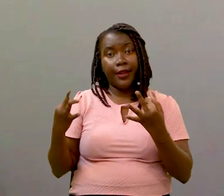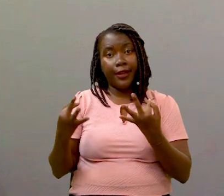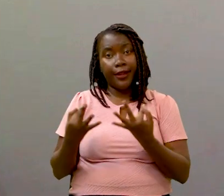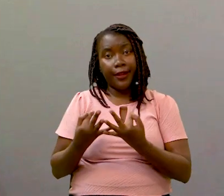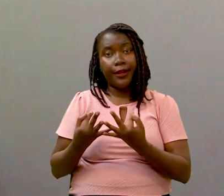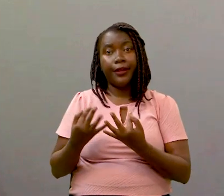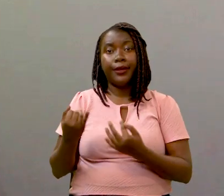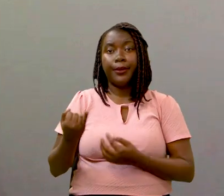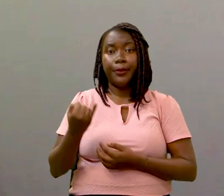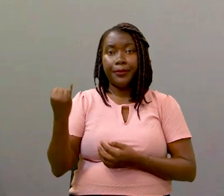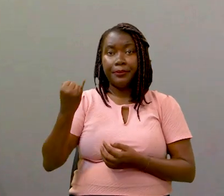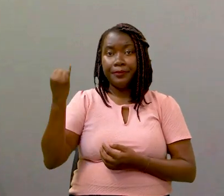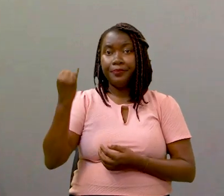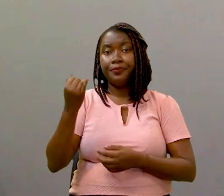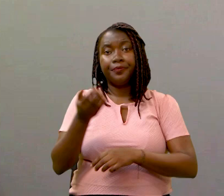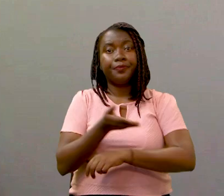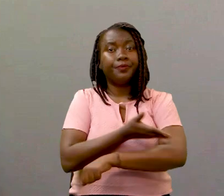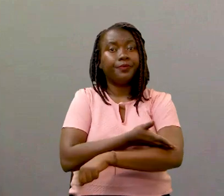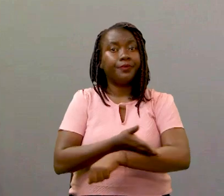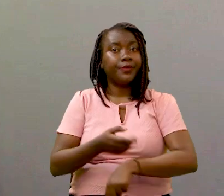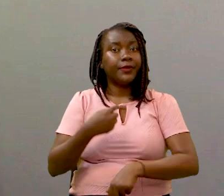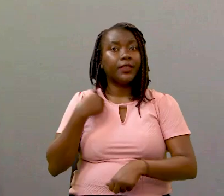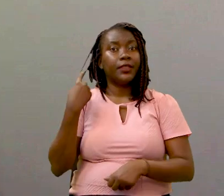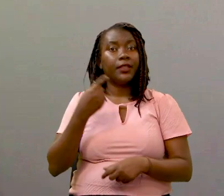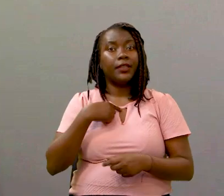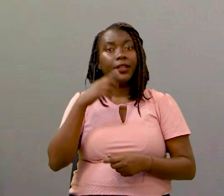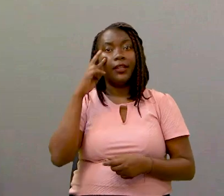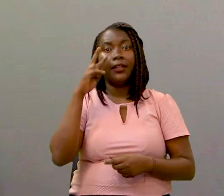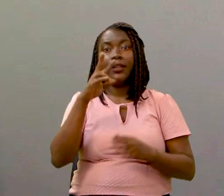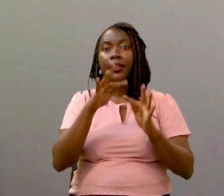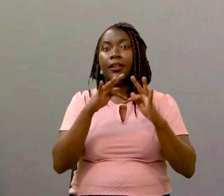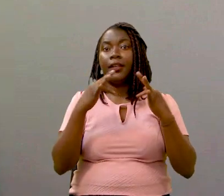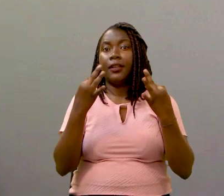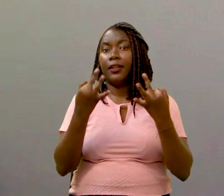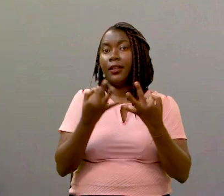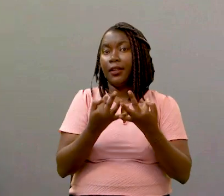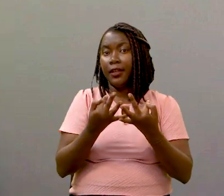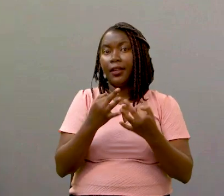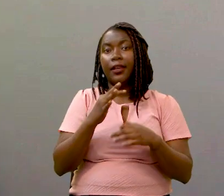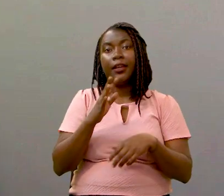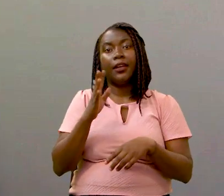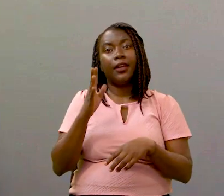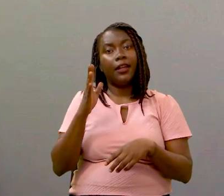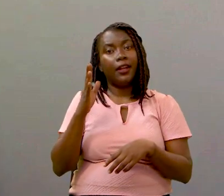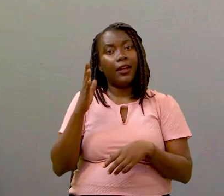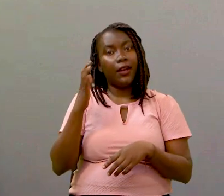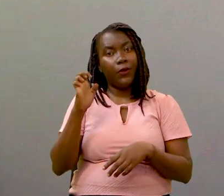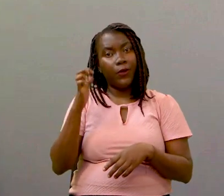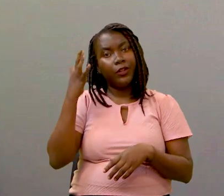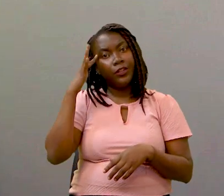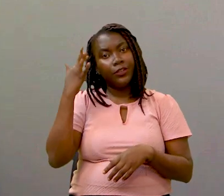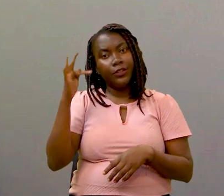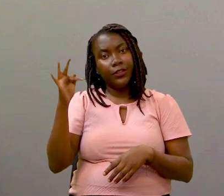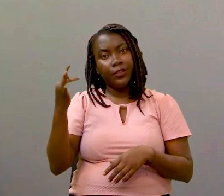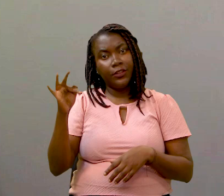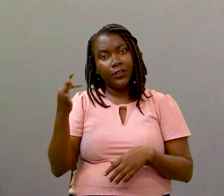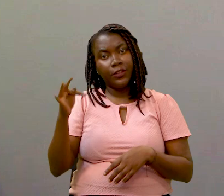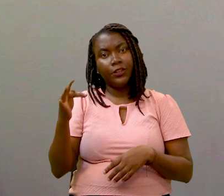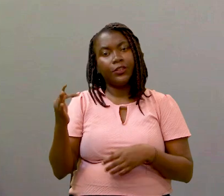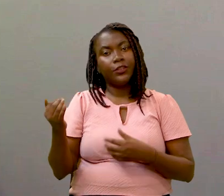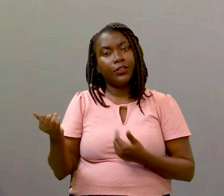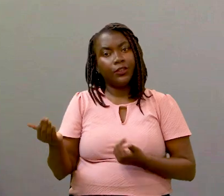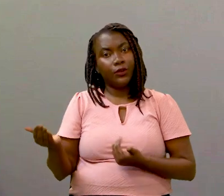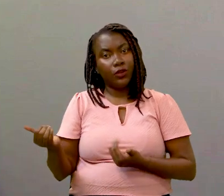familiares importantes. É comum a gente ver famílias com enxaqueca. Enxaqueca predomina na idade jovem,